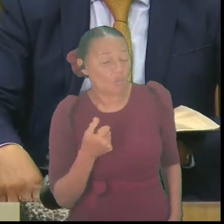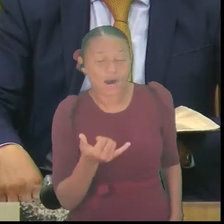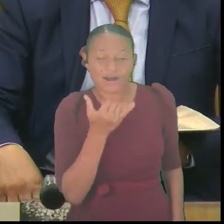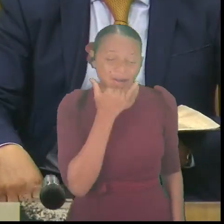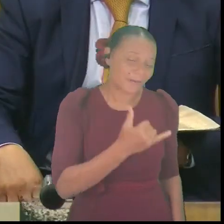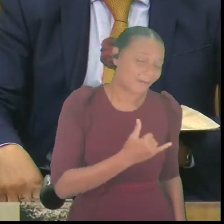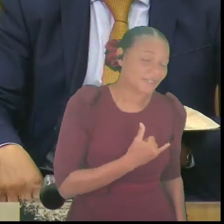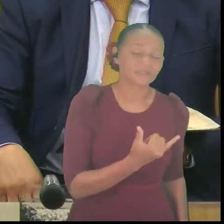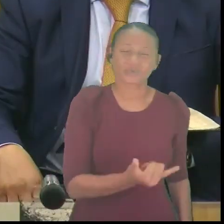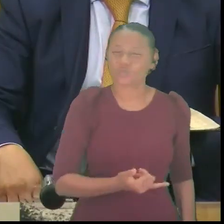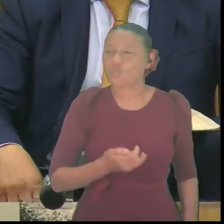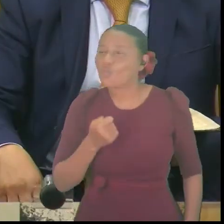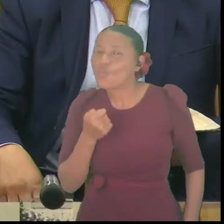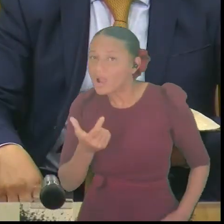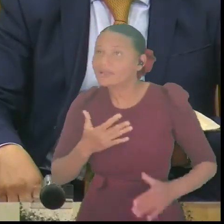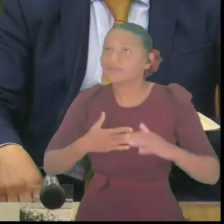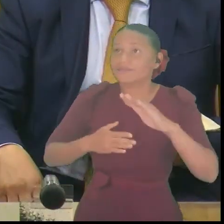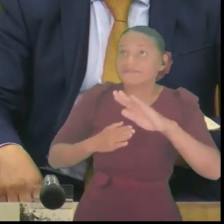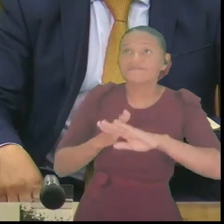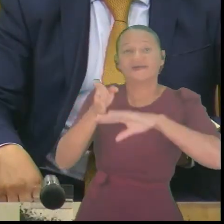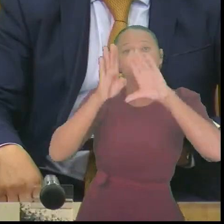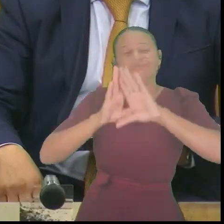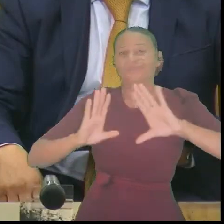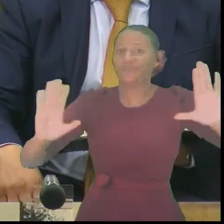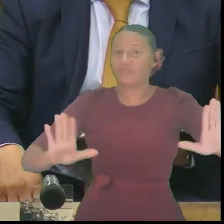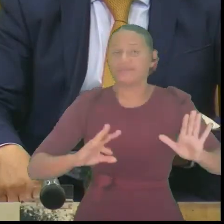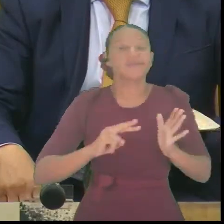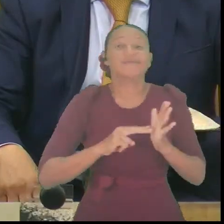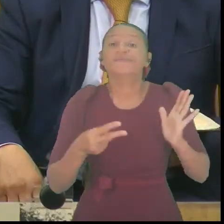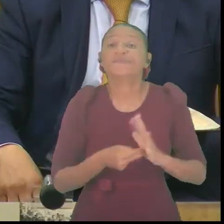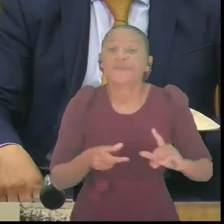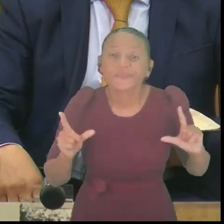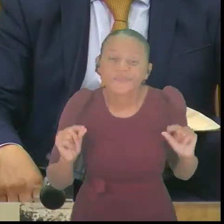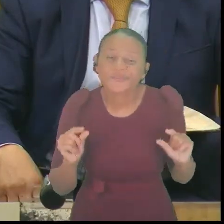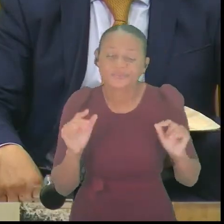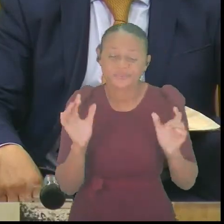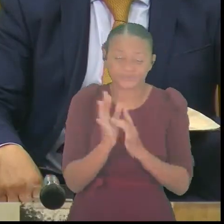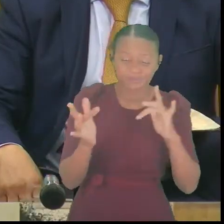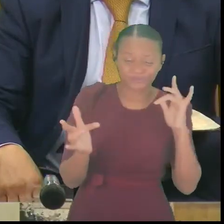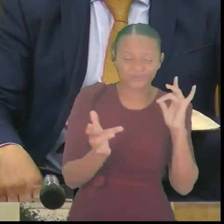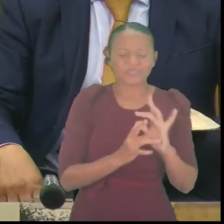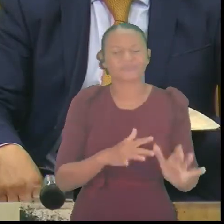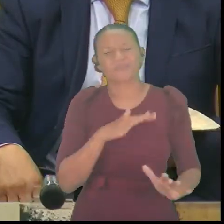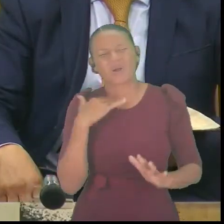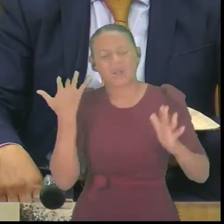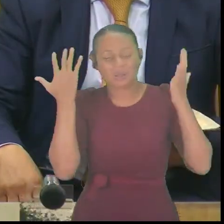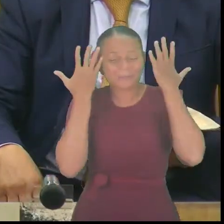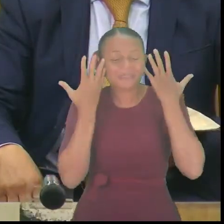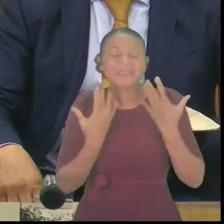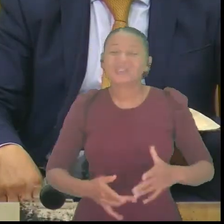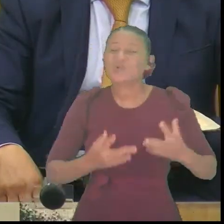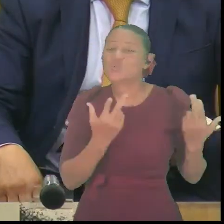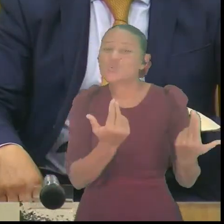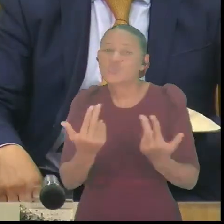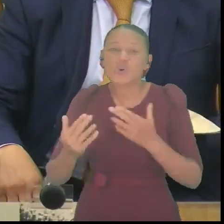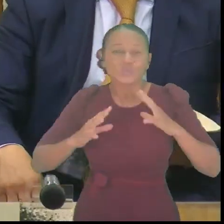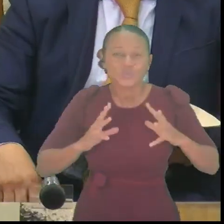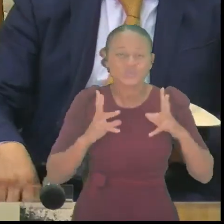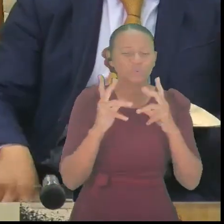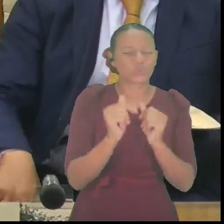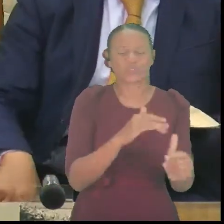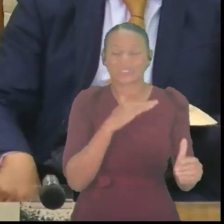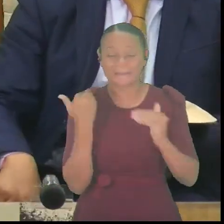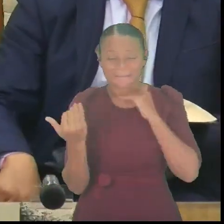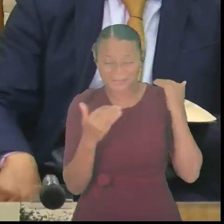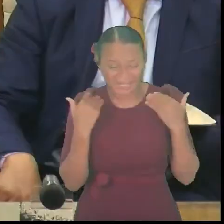perdoados, nós quase vamos para o céu. Ou seja, Jesus morreu naturalmente como todo mundo morre, e é